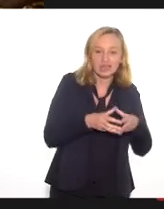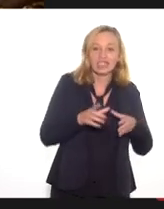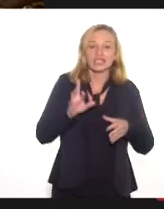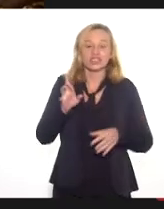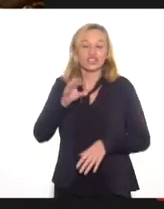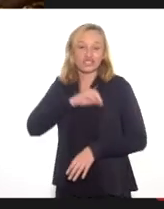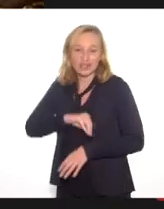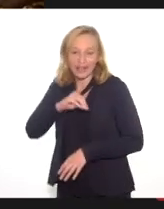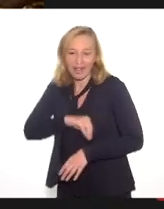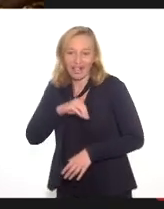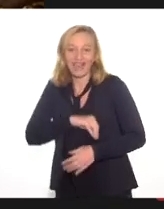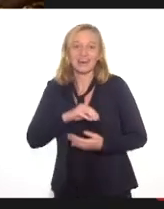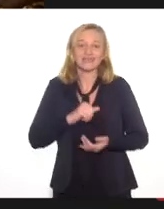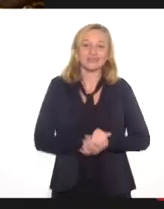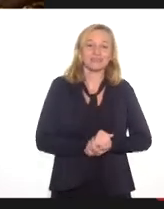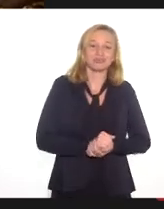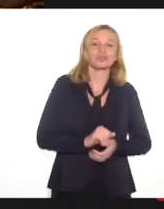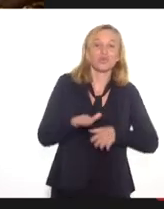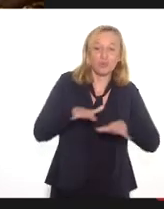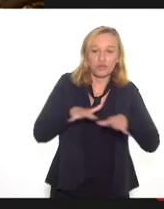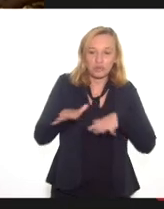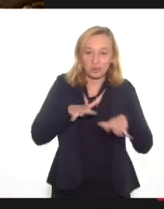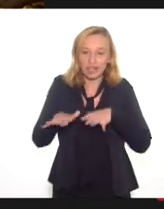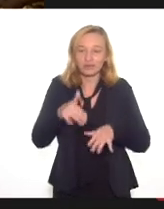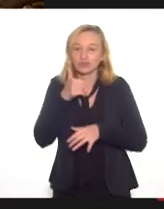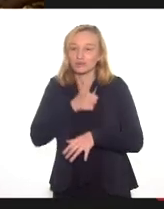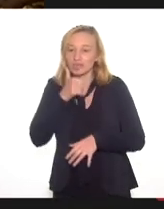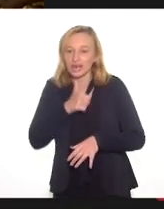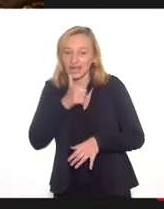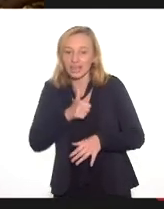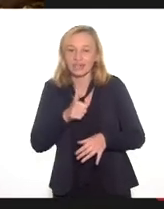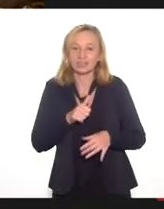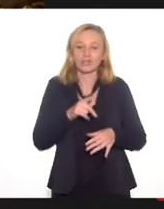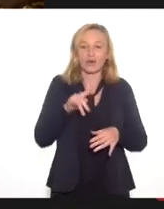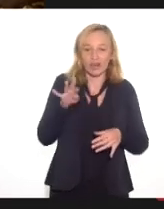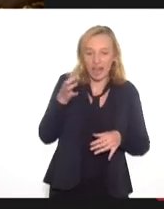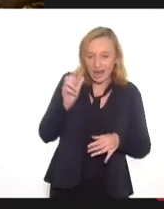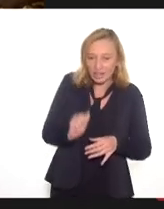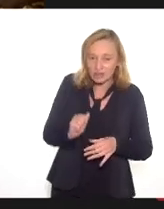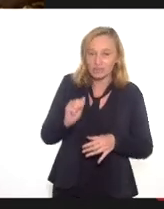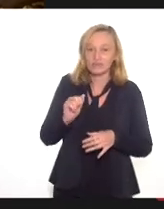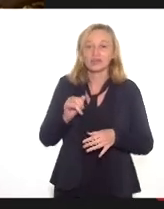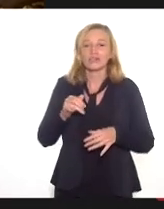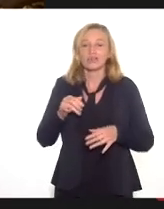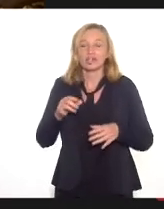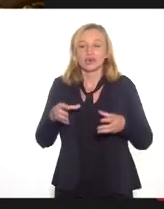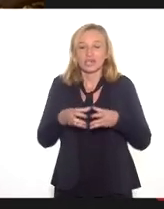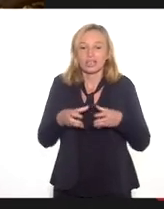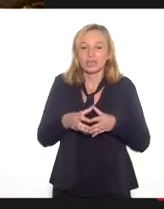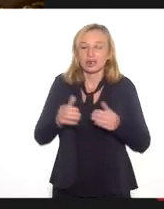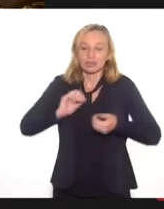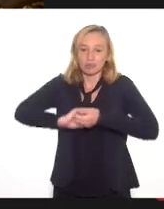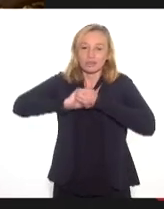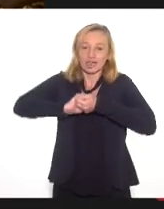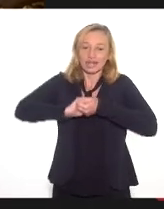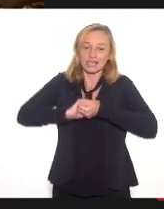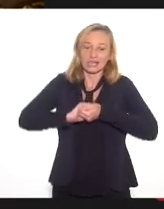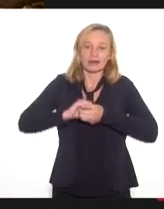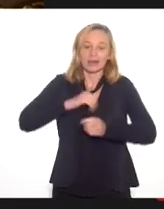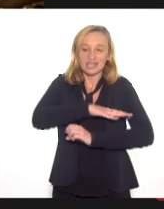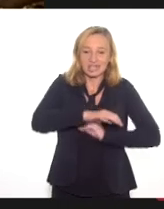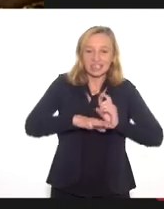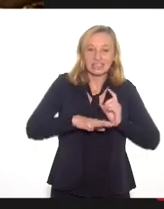Renda o Movimento de Mulheres do Parque Horácio o Comitê de Mãos Dadas para a Cidadania de